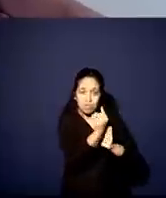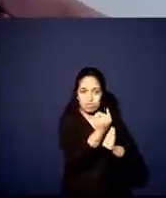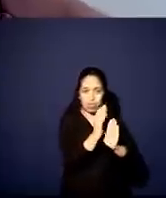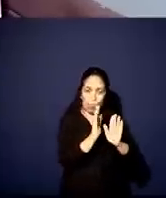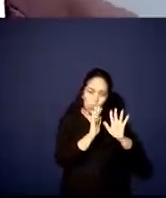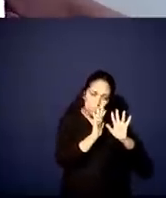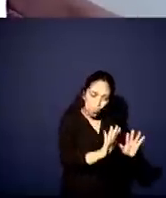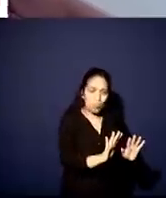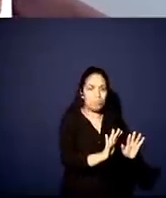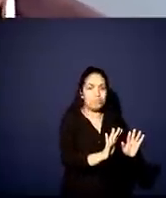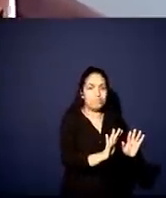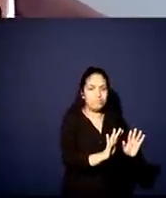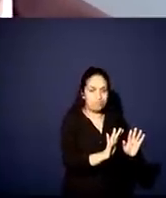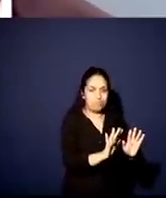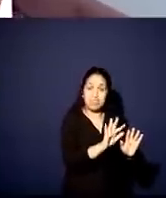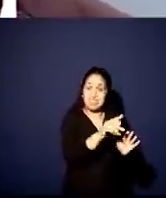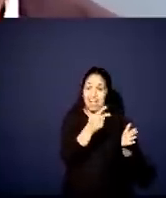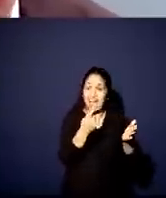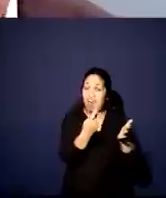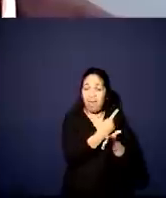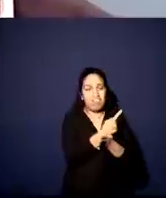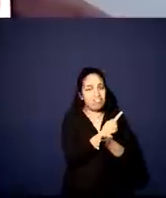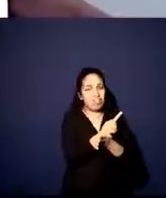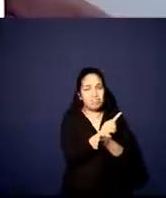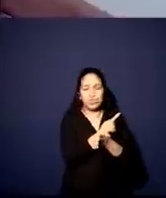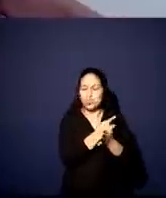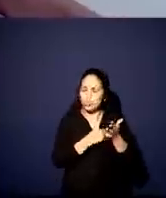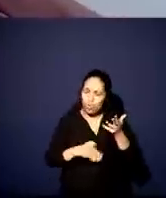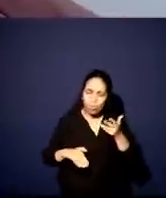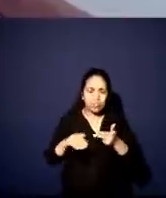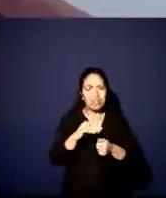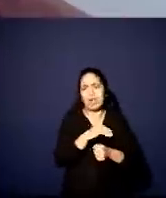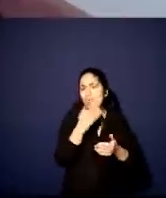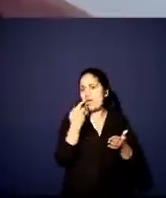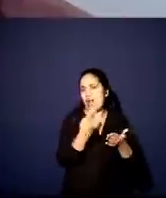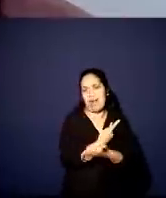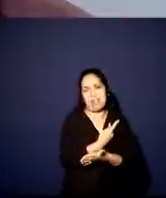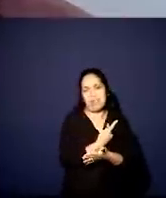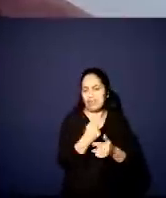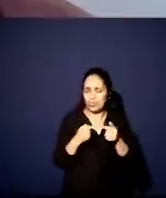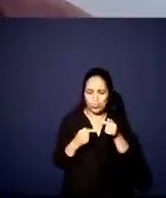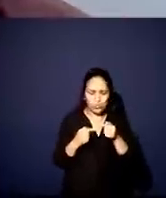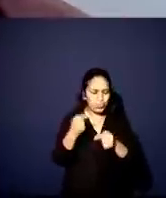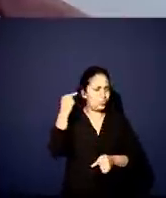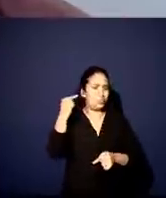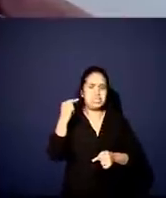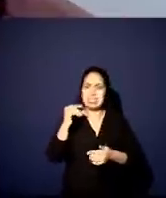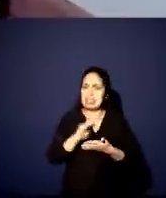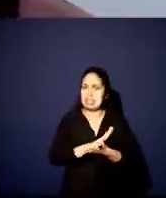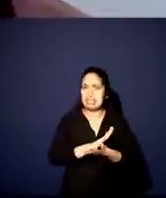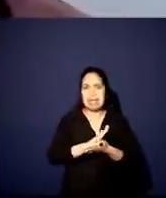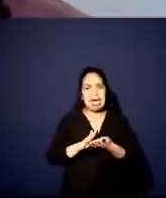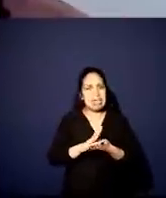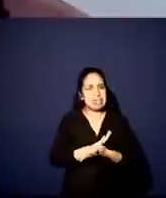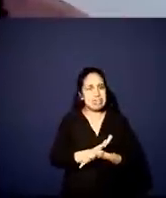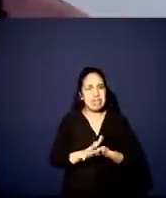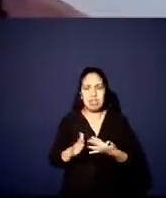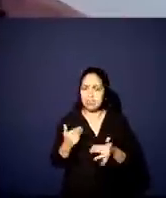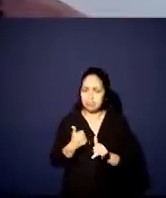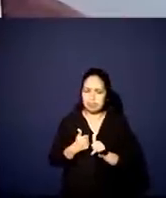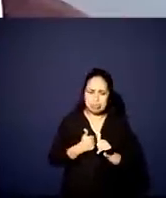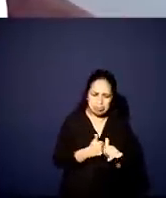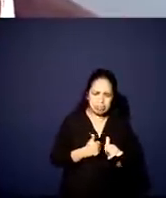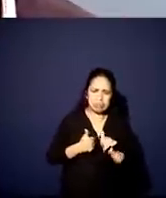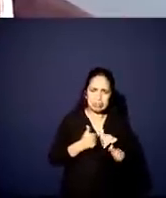uma, e ela está errada, completamente errada. Não faz sentido nenhum a gente está perseguindo